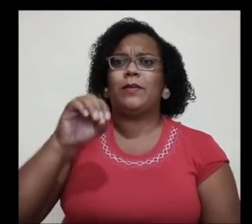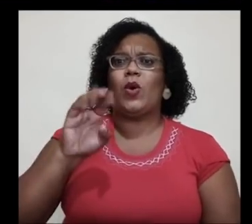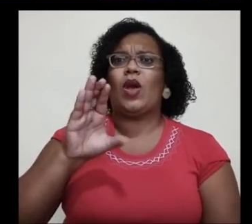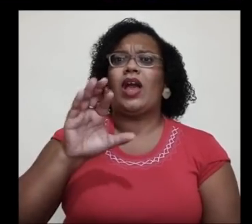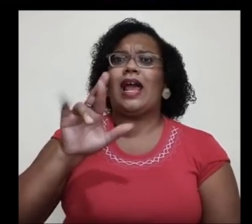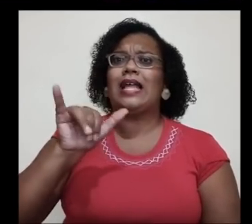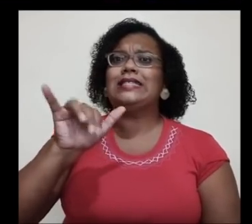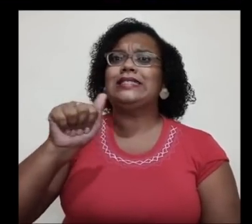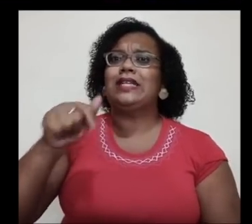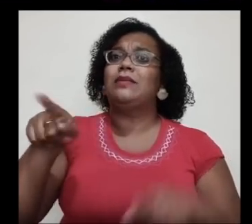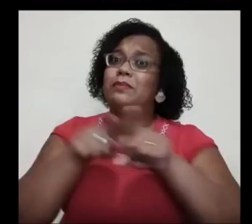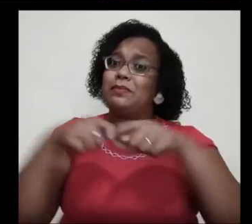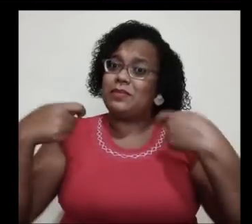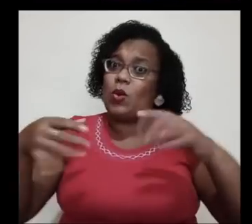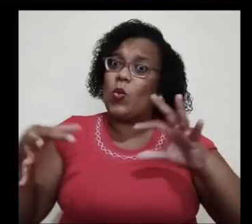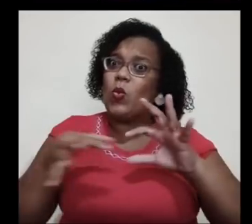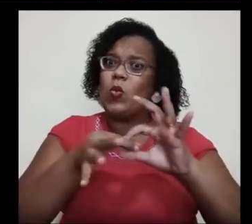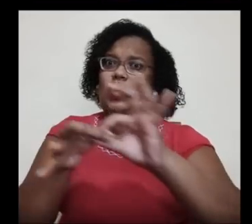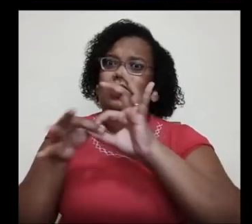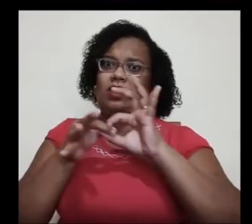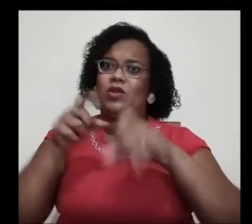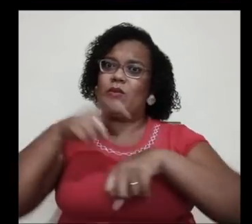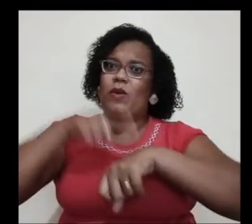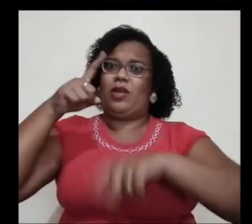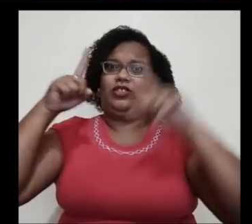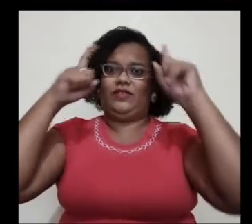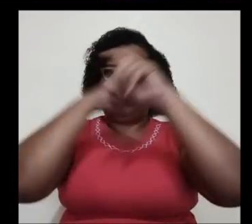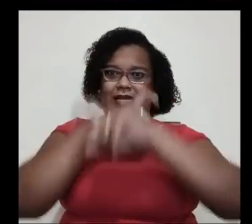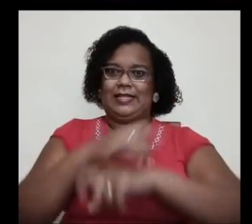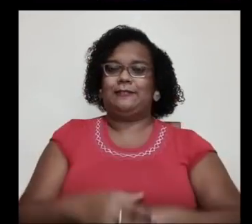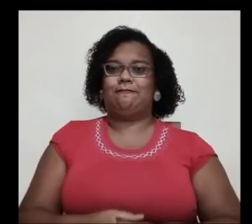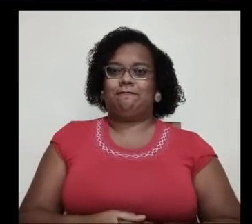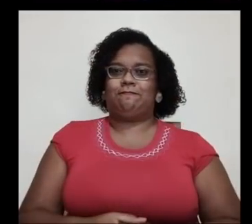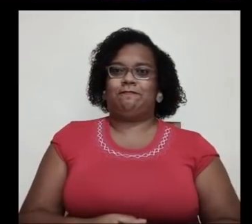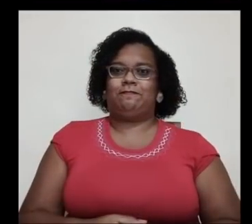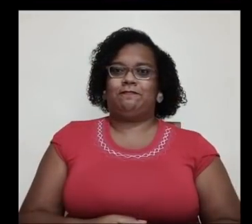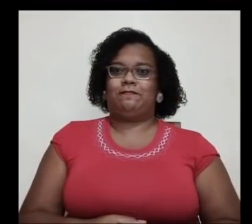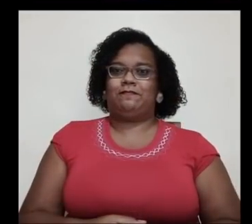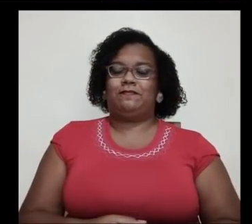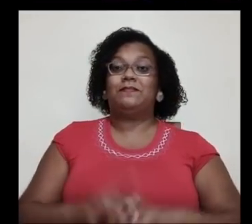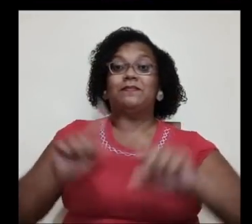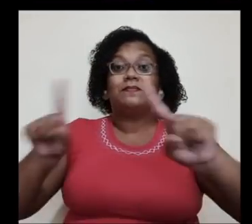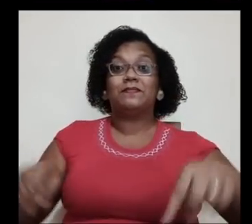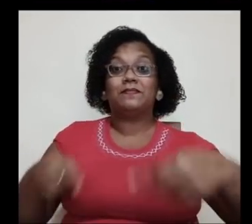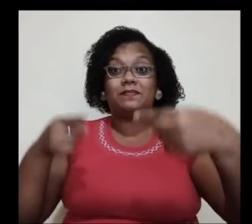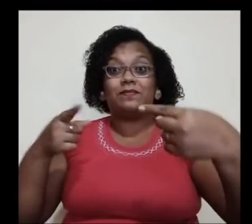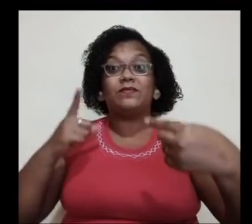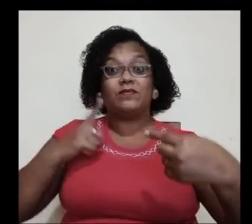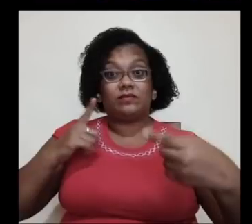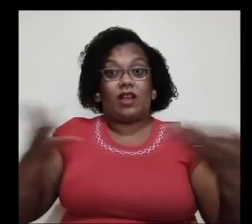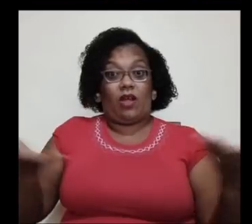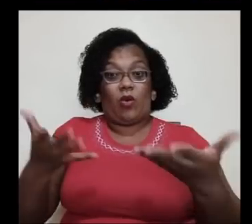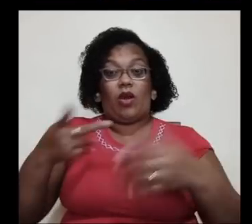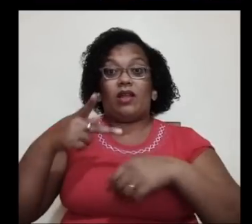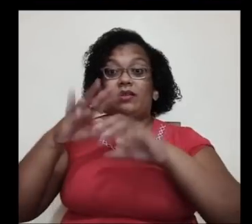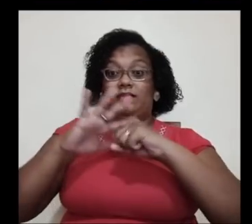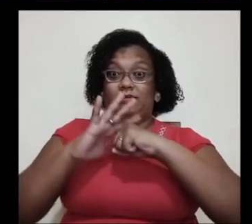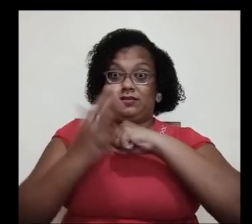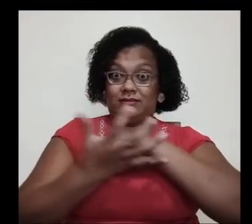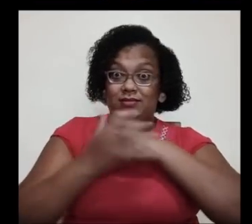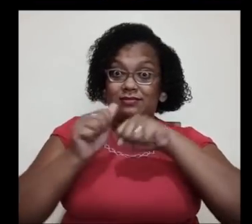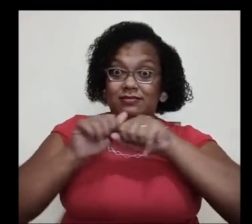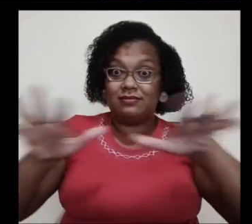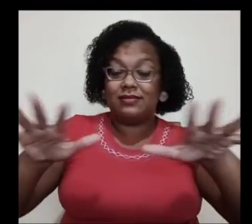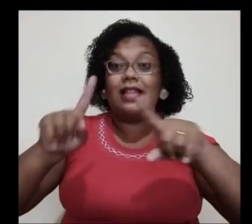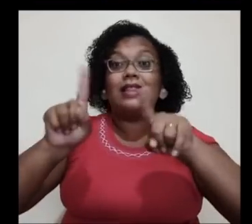de dificuldade que estamos vivendo. E os desafios que nós temos nesse momento agora da pandemia e no pós-pandemia, eu já